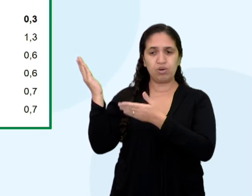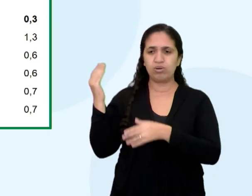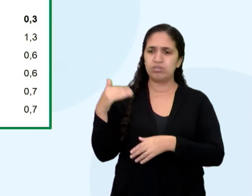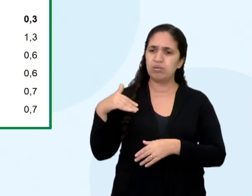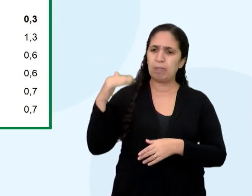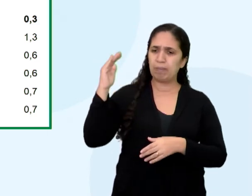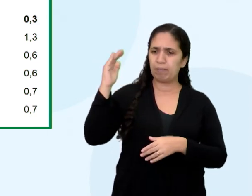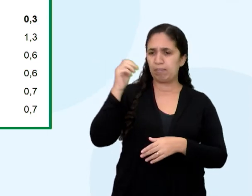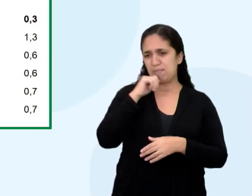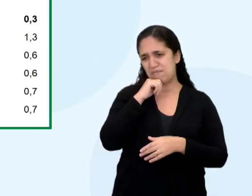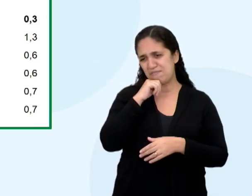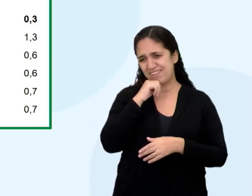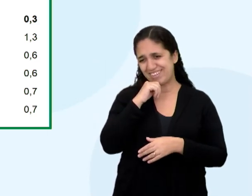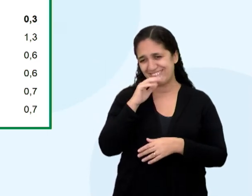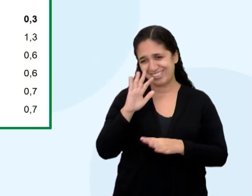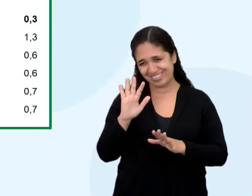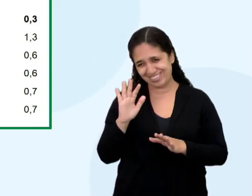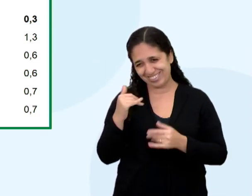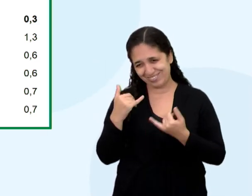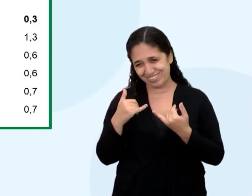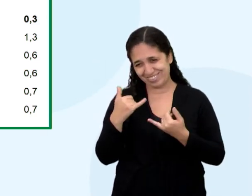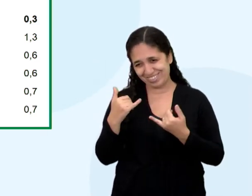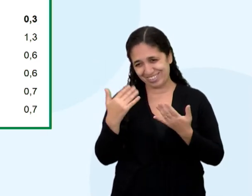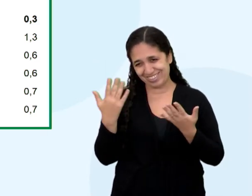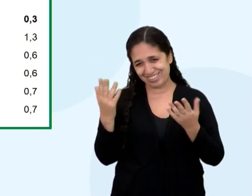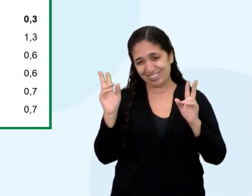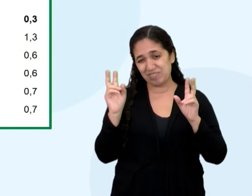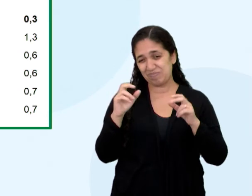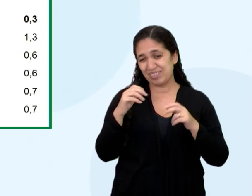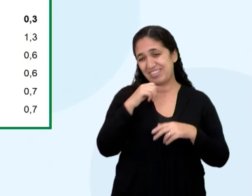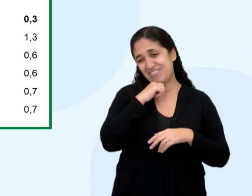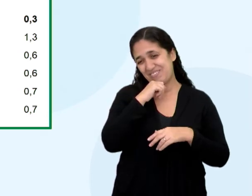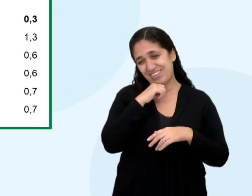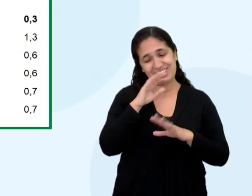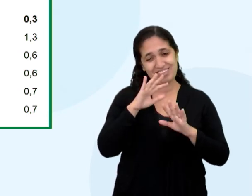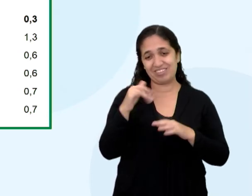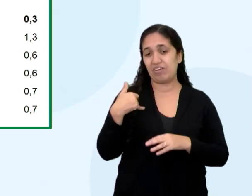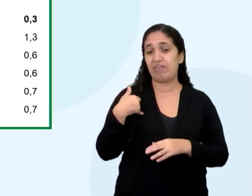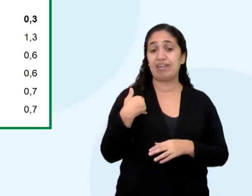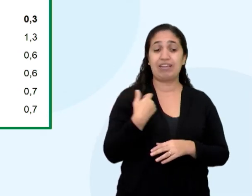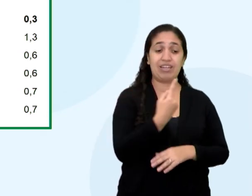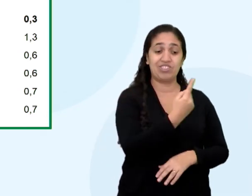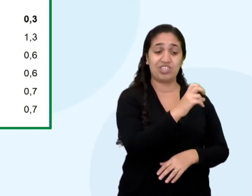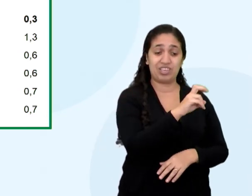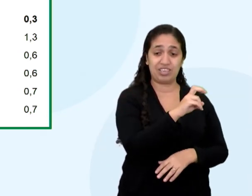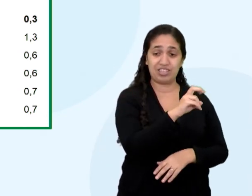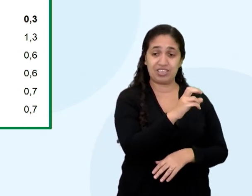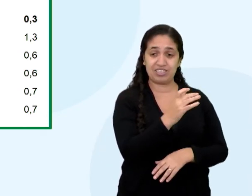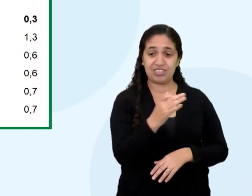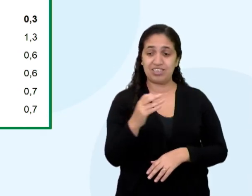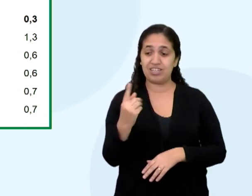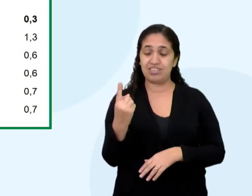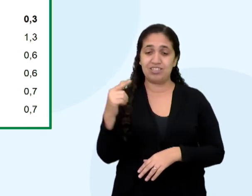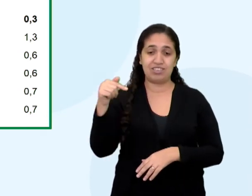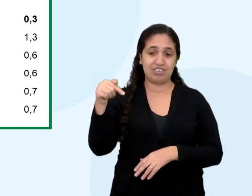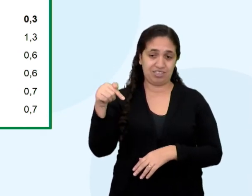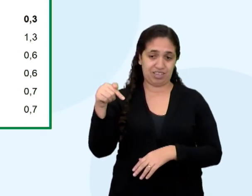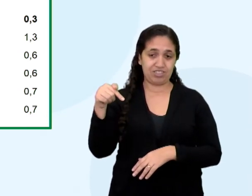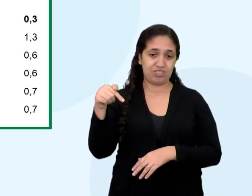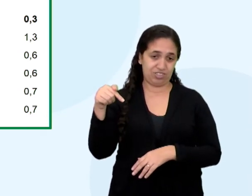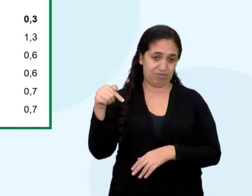velhinhos, vamos dizer assim, né? Velhinhos entre aspas, né? Não tem ninguém velhinho de 15 a 17 anos de idade, ou seja, a gente já